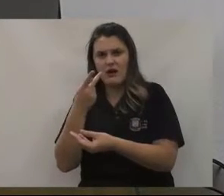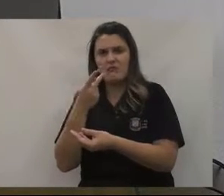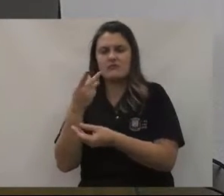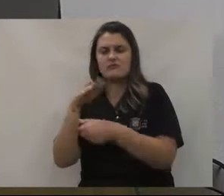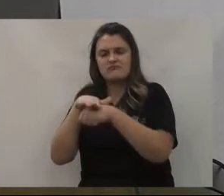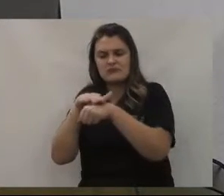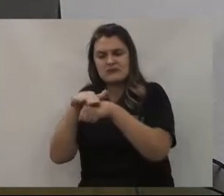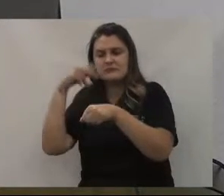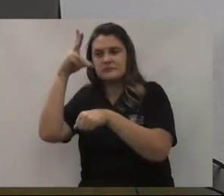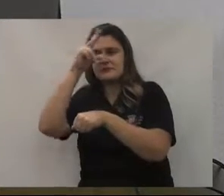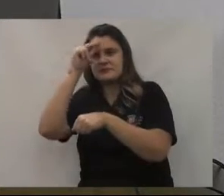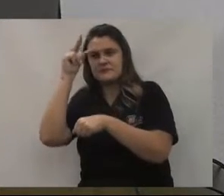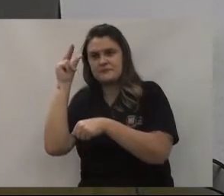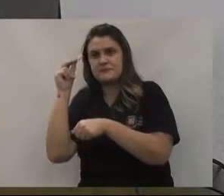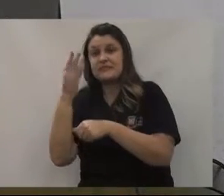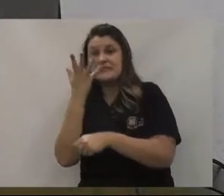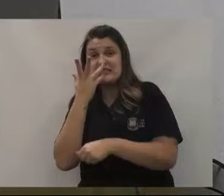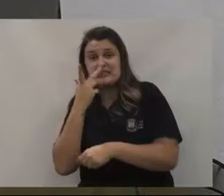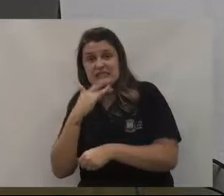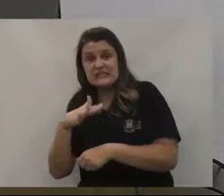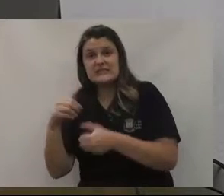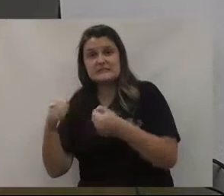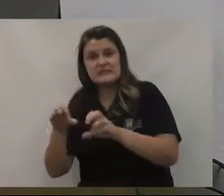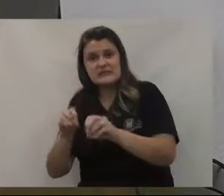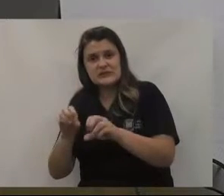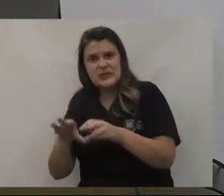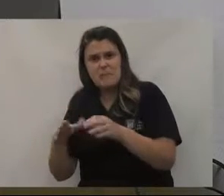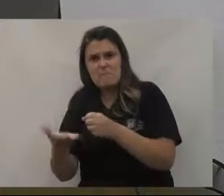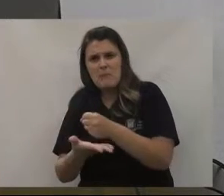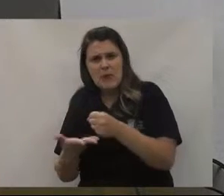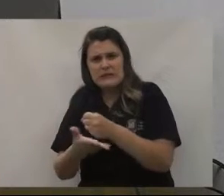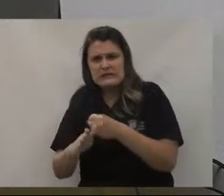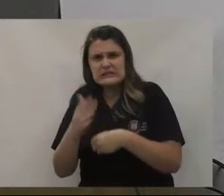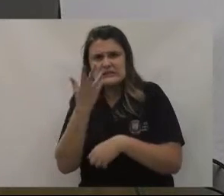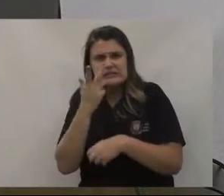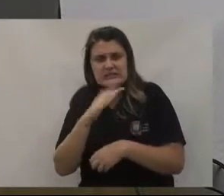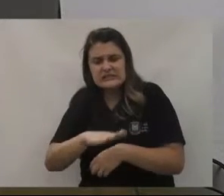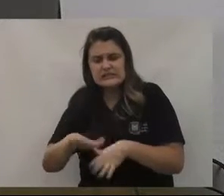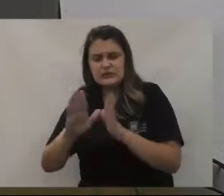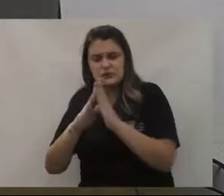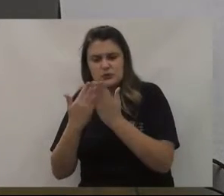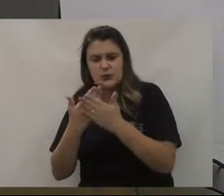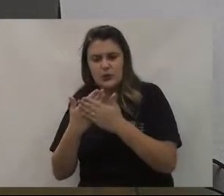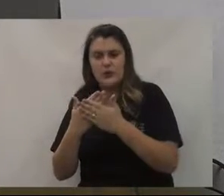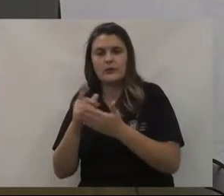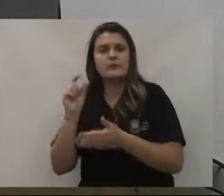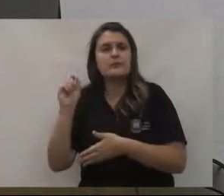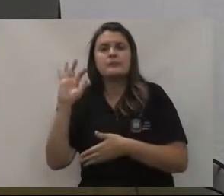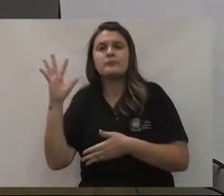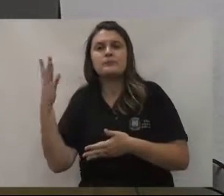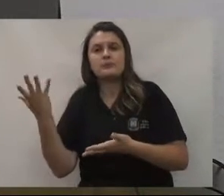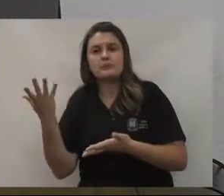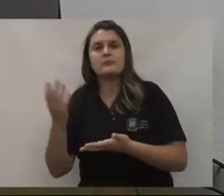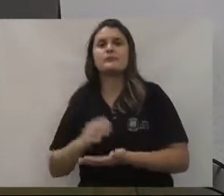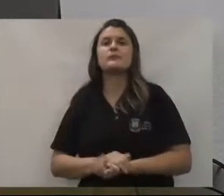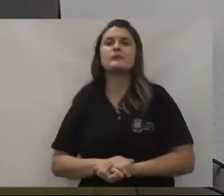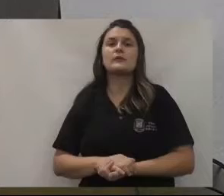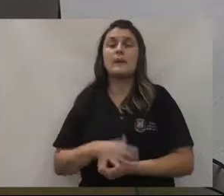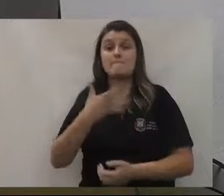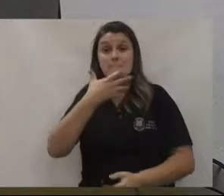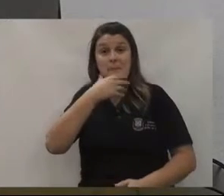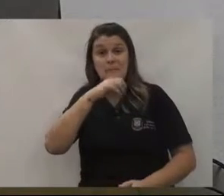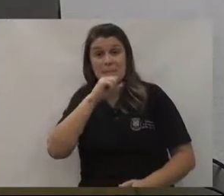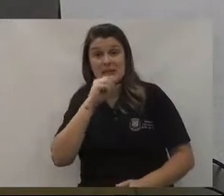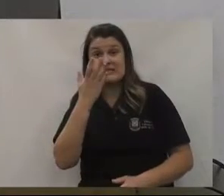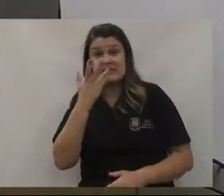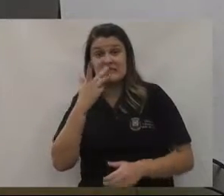prefeito, a criança deve ser educada desde a base. Então, aconteceu o seguinte: um pai de